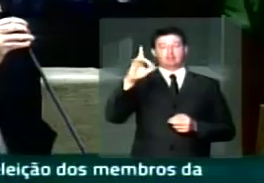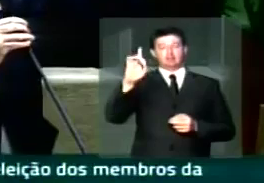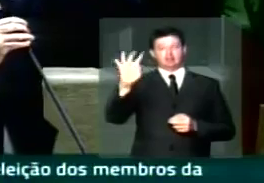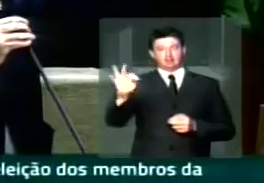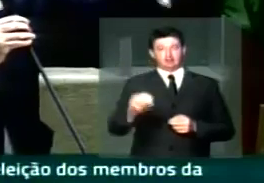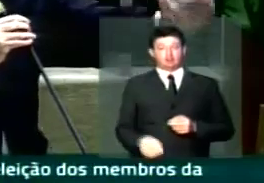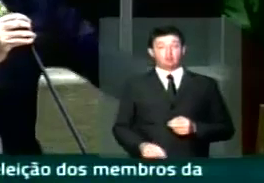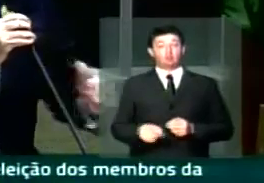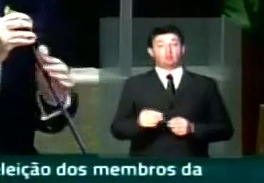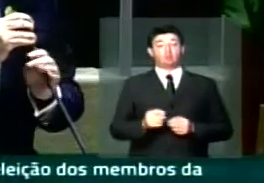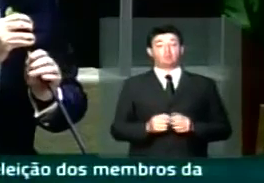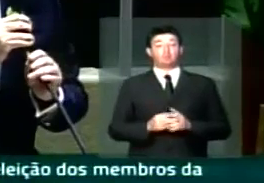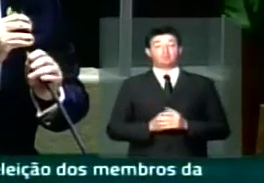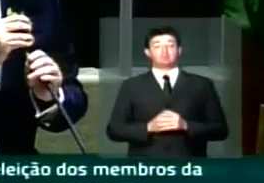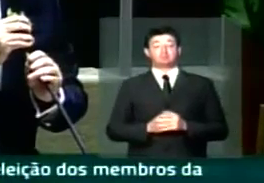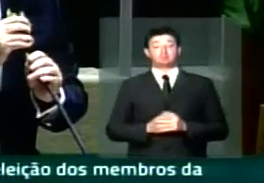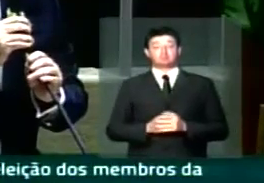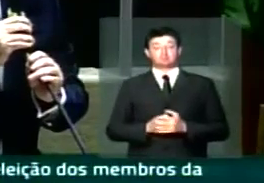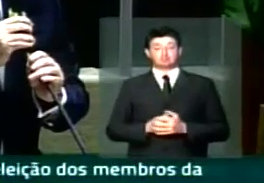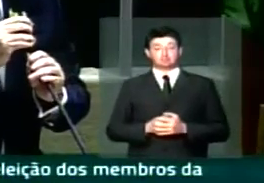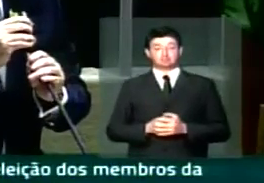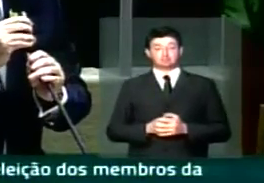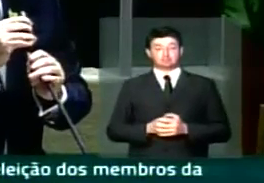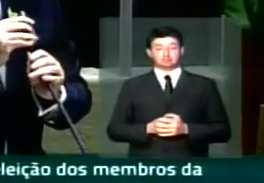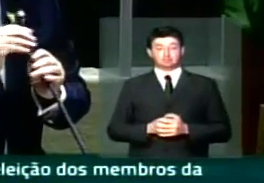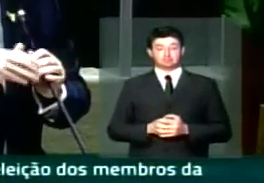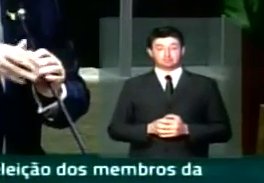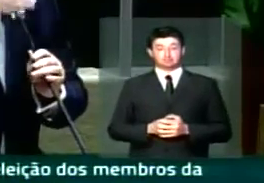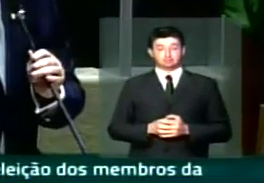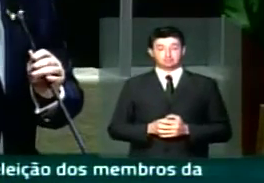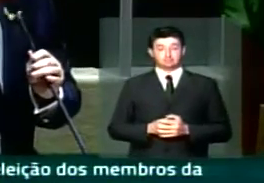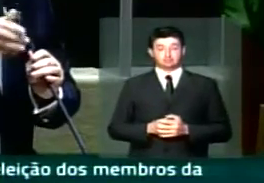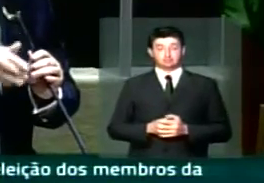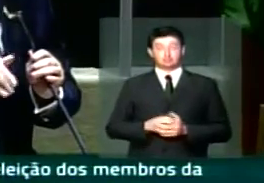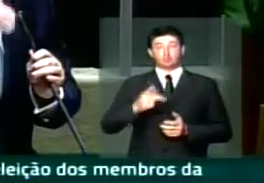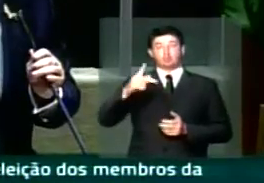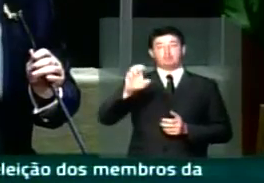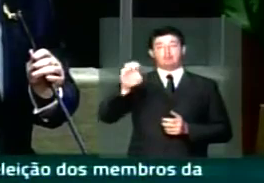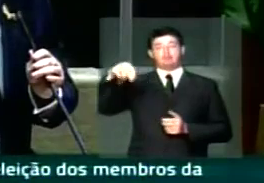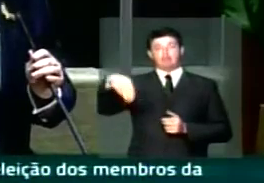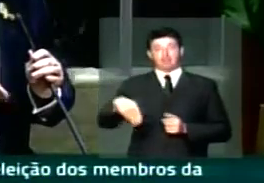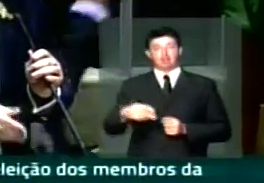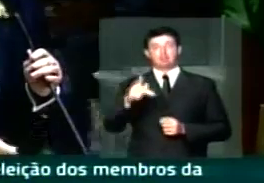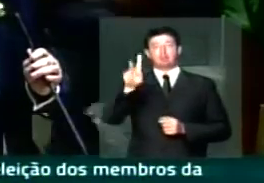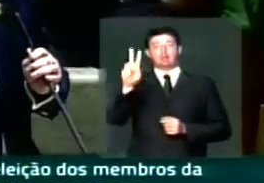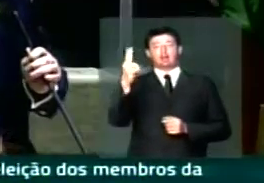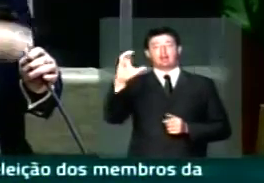PP grande, que vai ficar com a nossa primeira vice na nossa chapa, o PEN, o